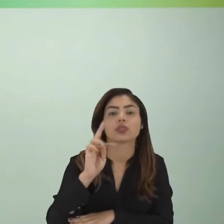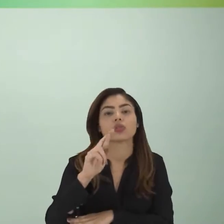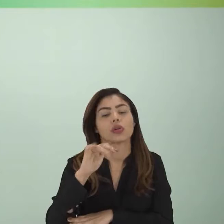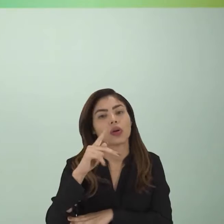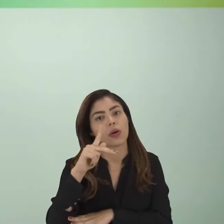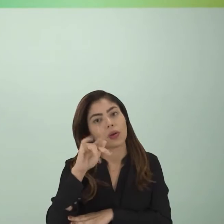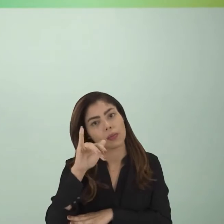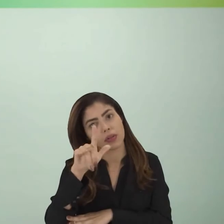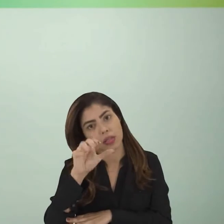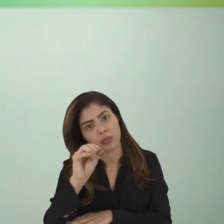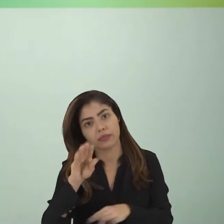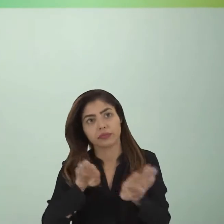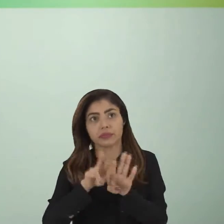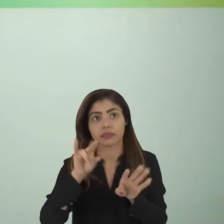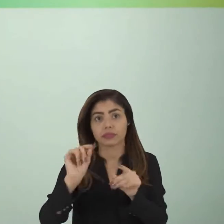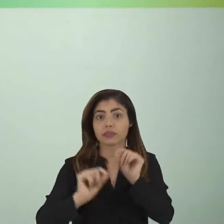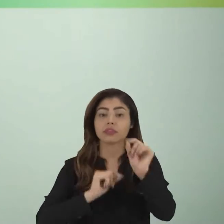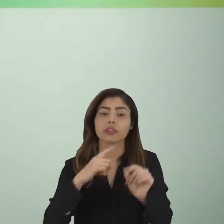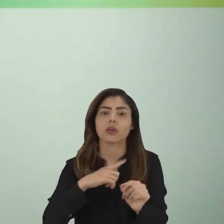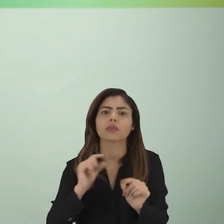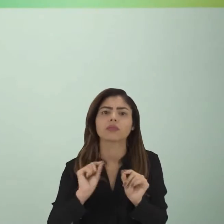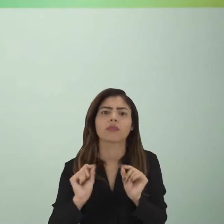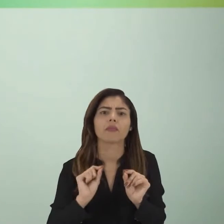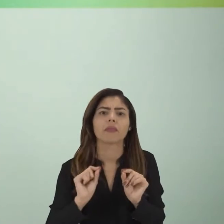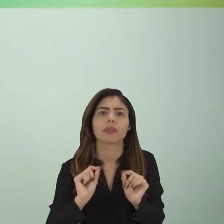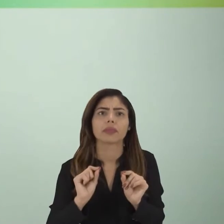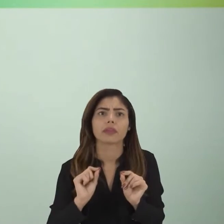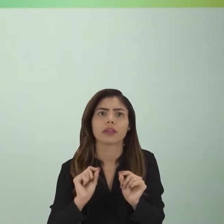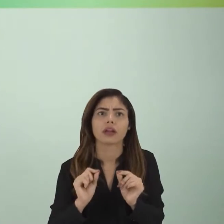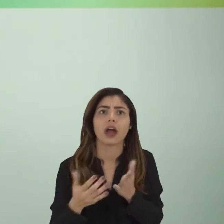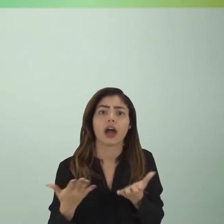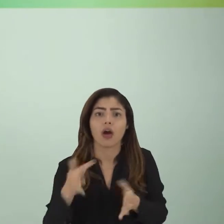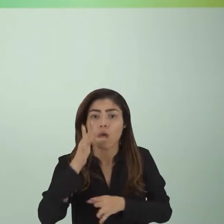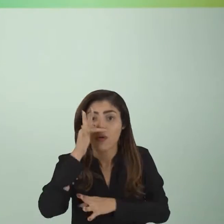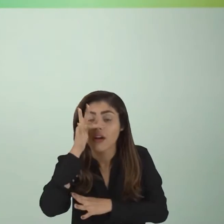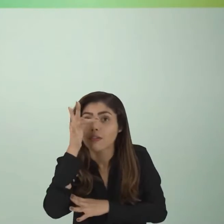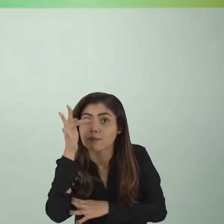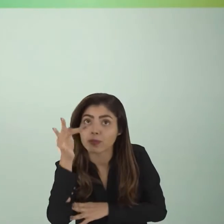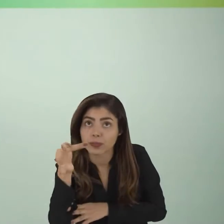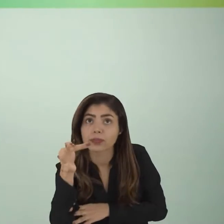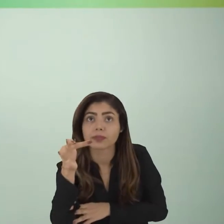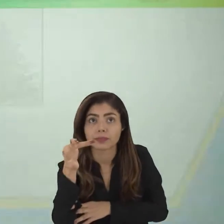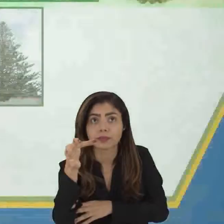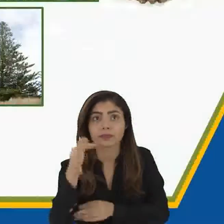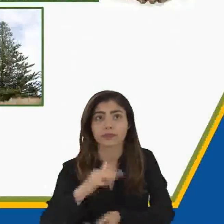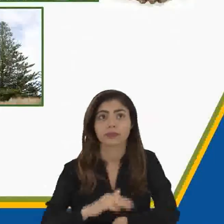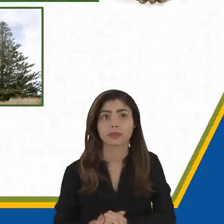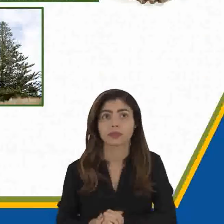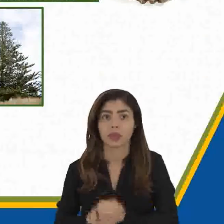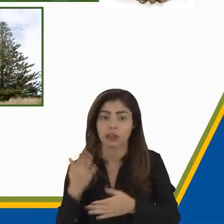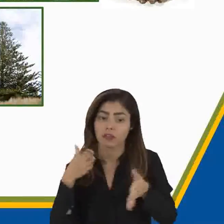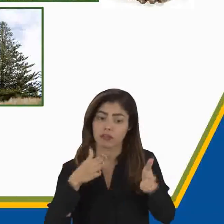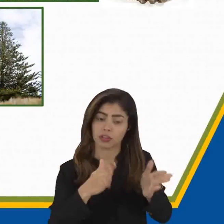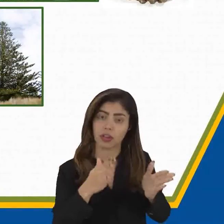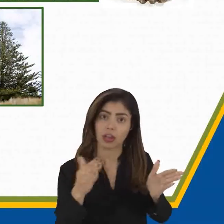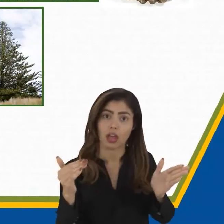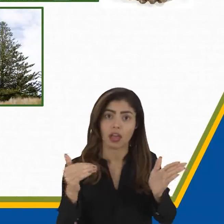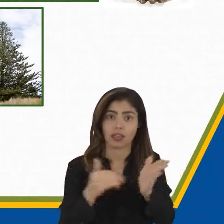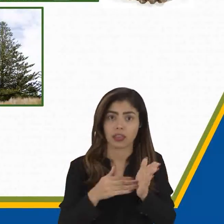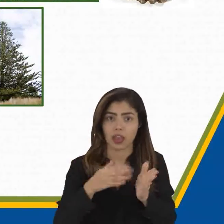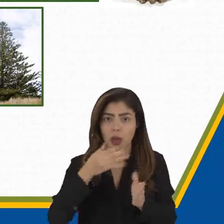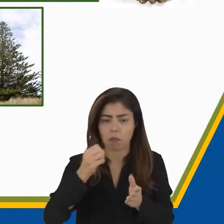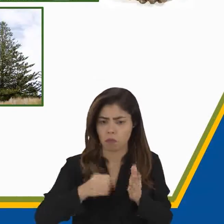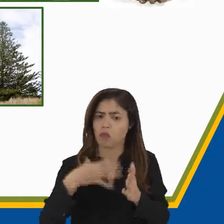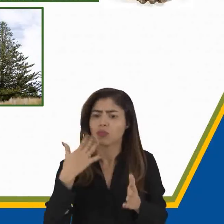não vai ter flor ali, ela vai ter um estróbilo, que é como se fosse uma flor rudimentar, né? Não chega ali a atrair